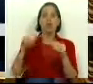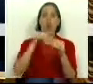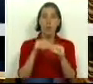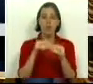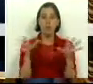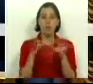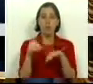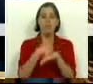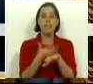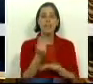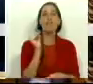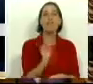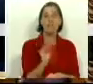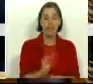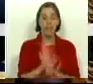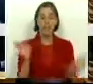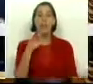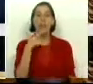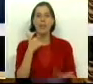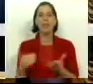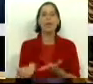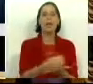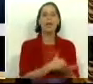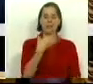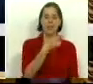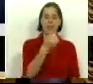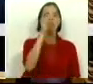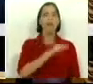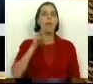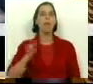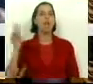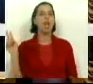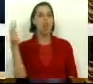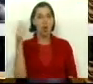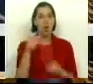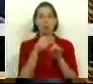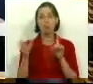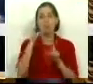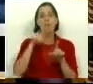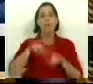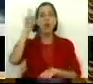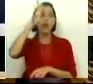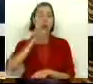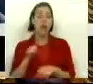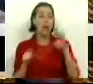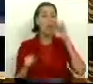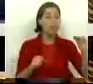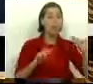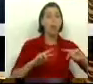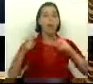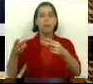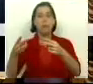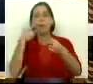extraordinário sobre o setor financeiro. Ou seja, uma receita de 150 milhões de euros que foge ao Estado, porque sai da banca e à